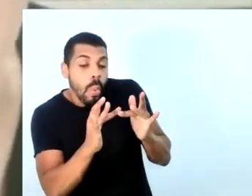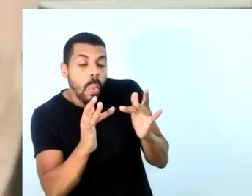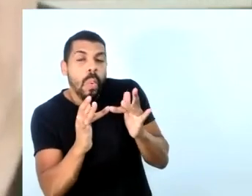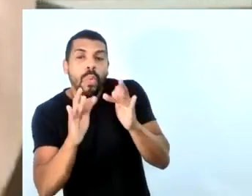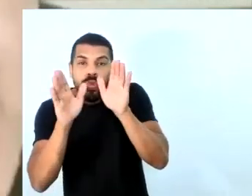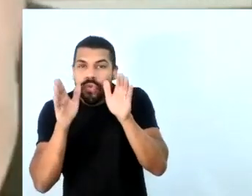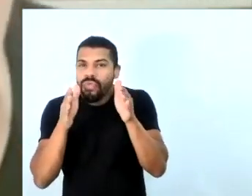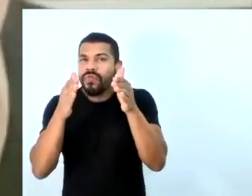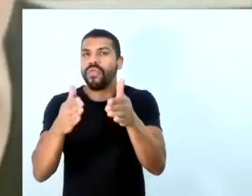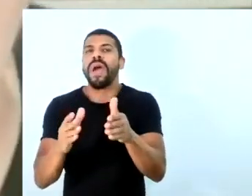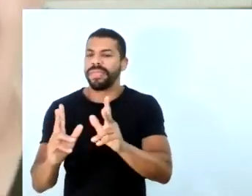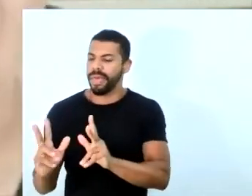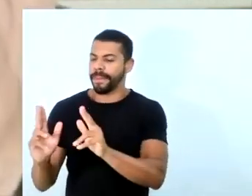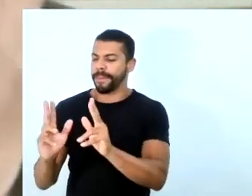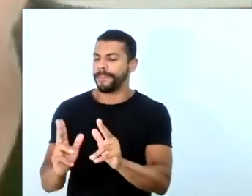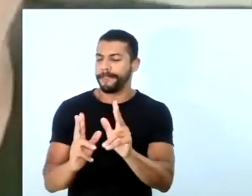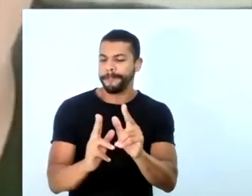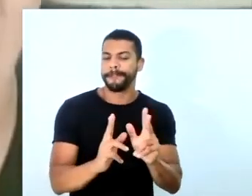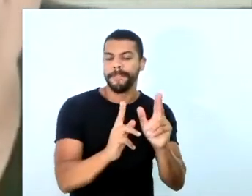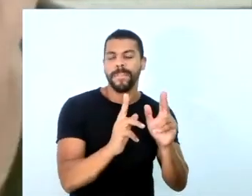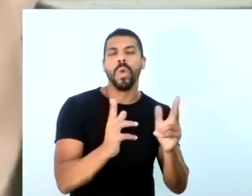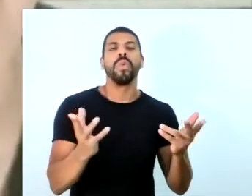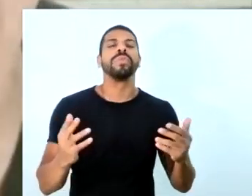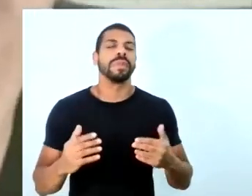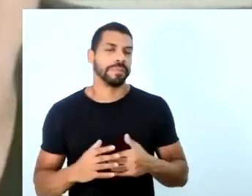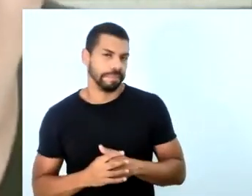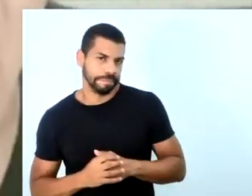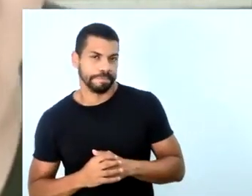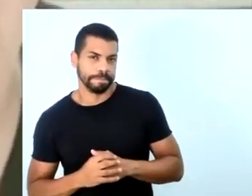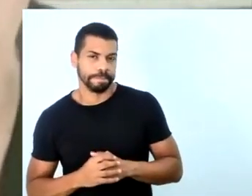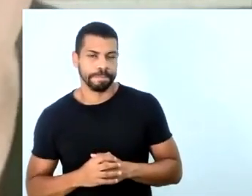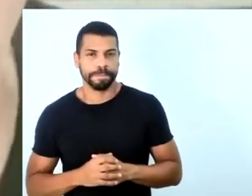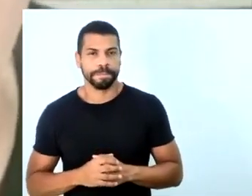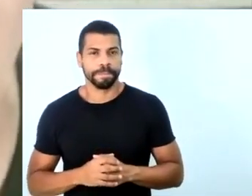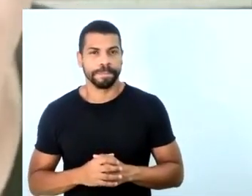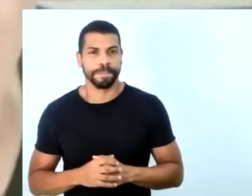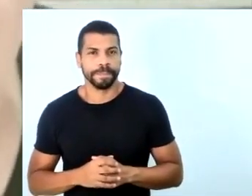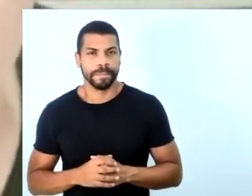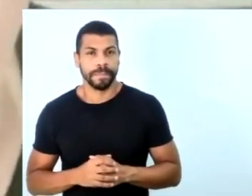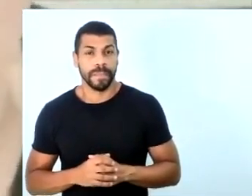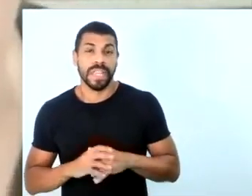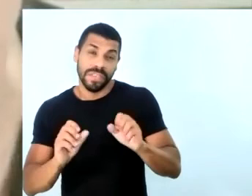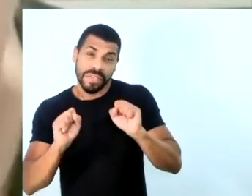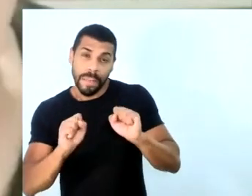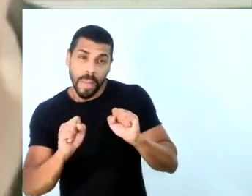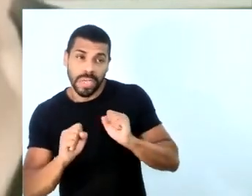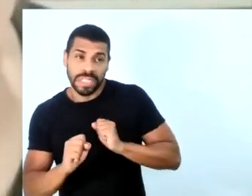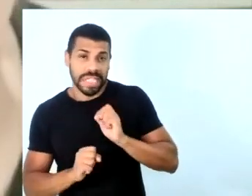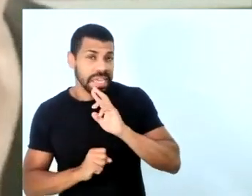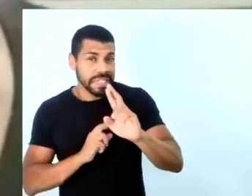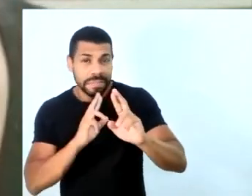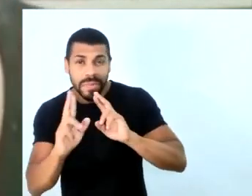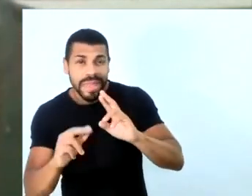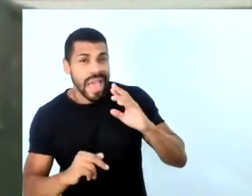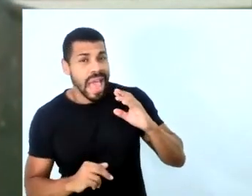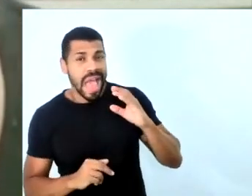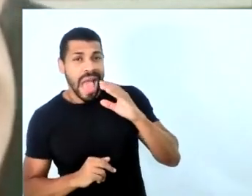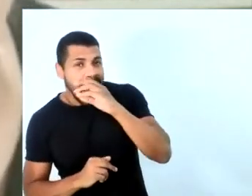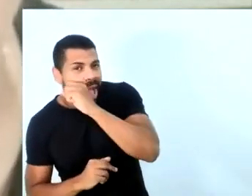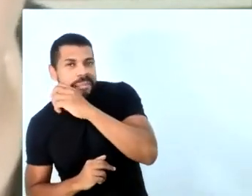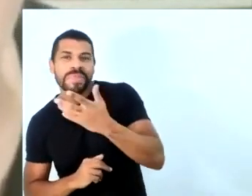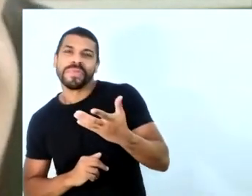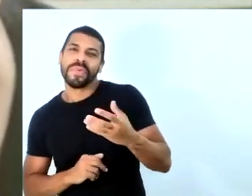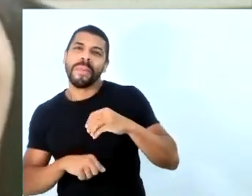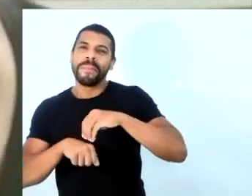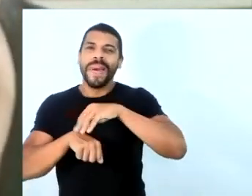passo visando a montagem, não visando ainda uma carreira mais ampla, enfim, indefinida no audiovisual? Se você conseguir responder